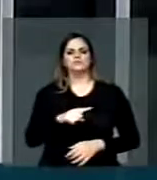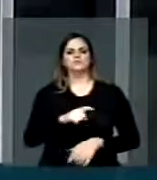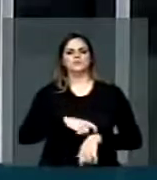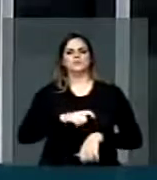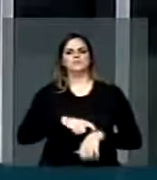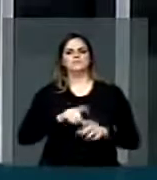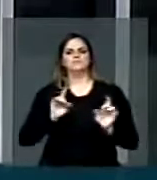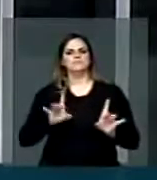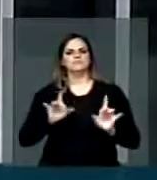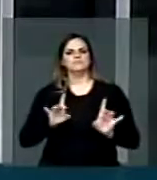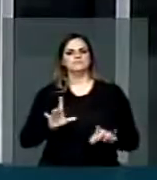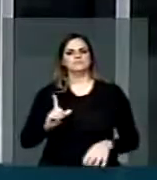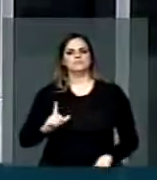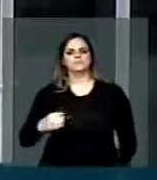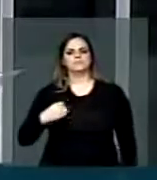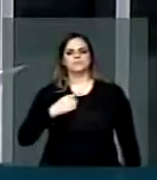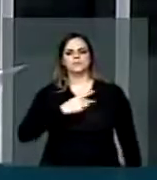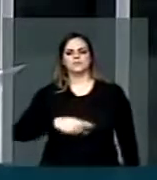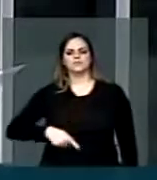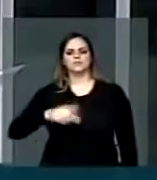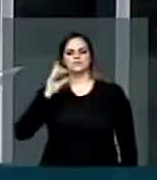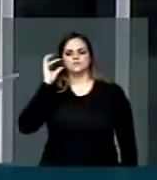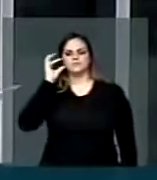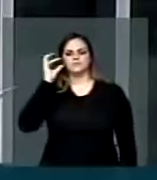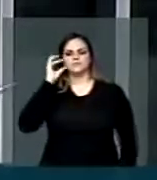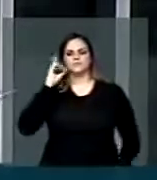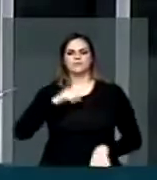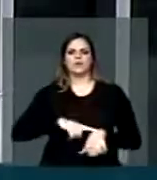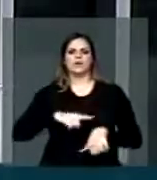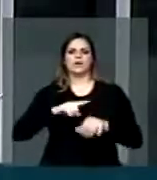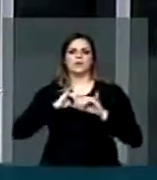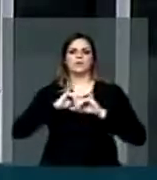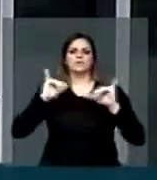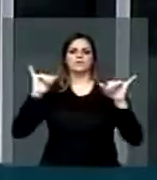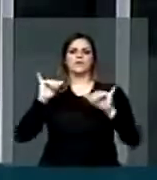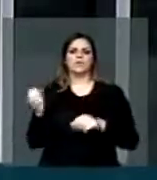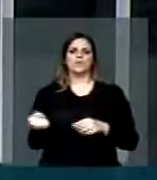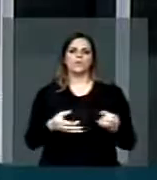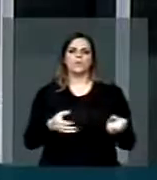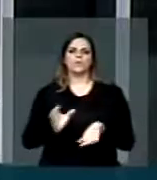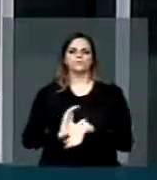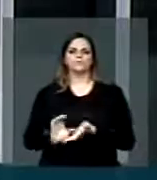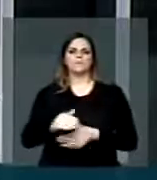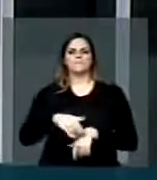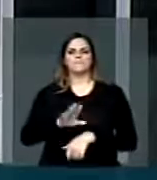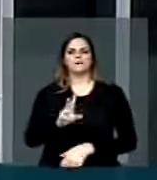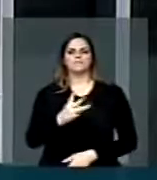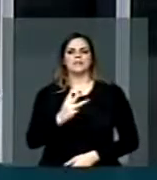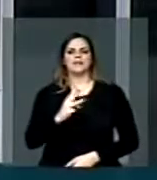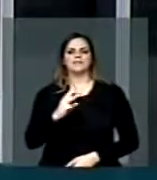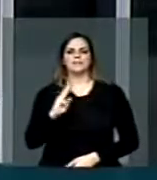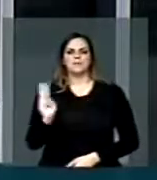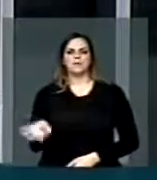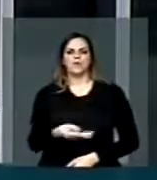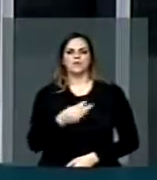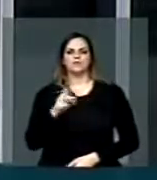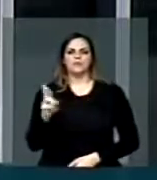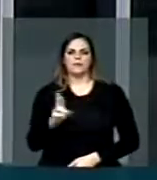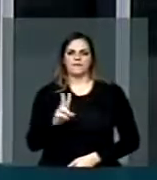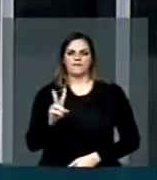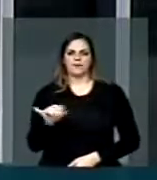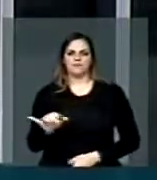com a presença da nossa presidenta Dilma, quando foram anunciados investimentos da ordem de mais de 3 bilhões de